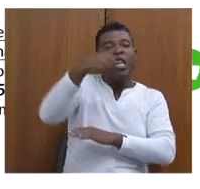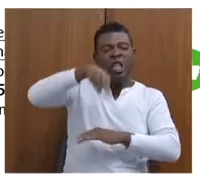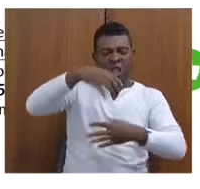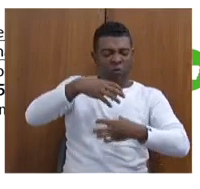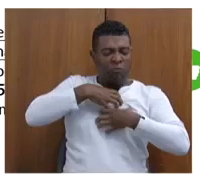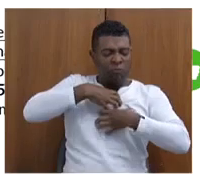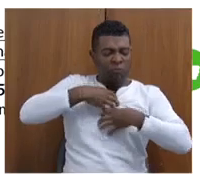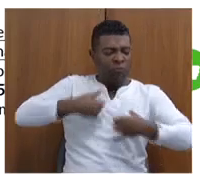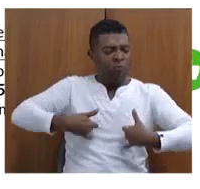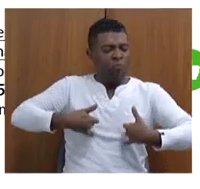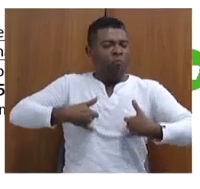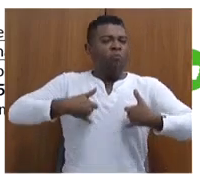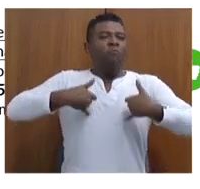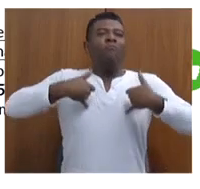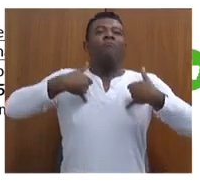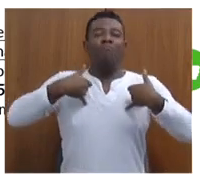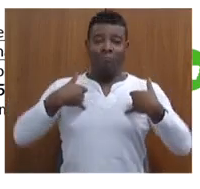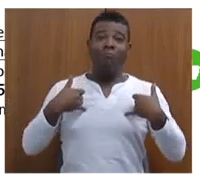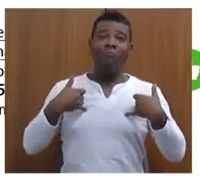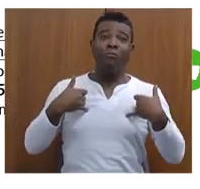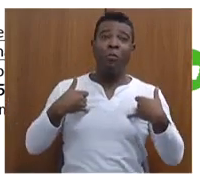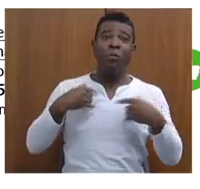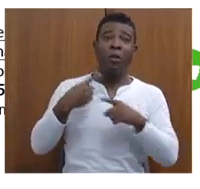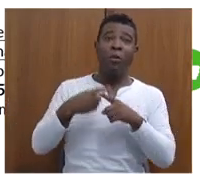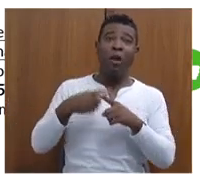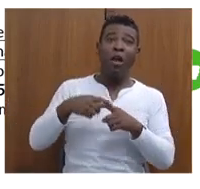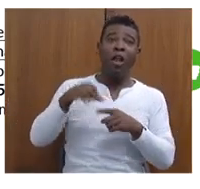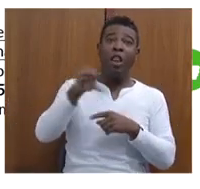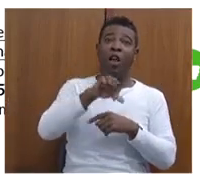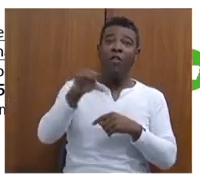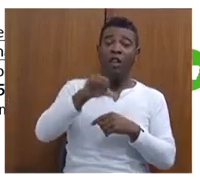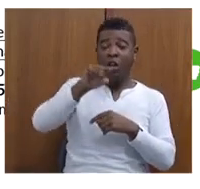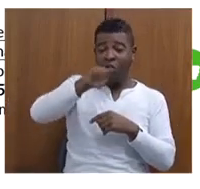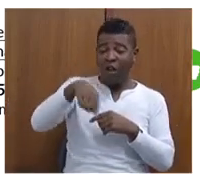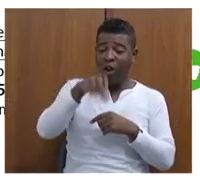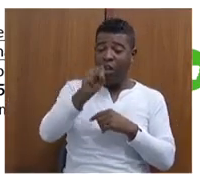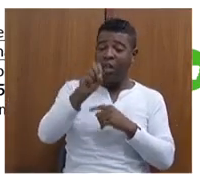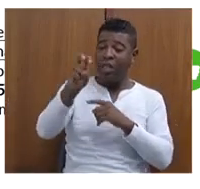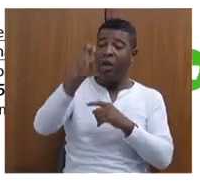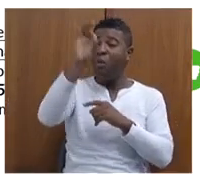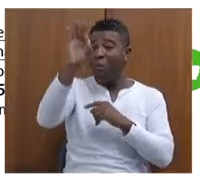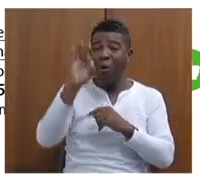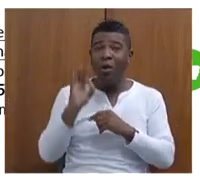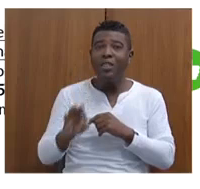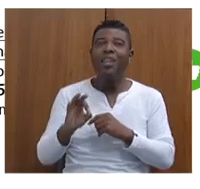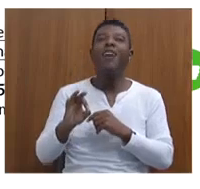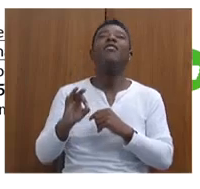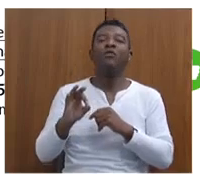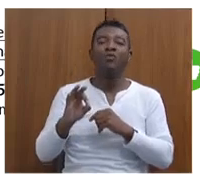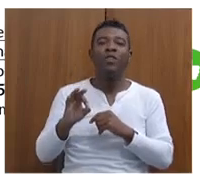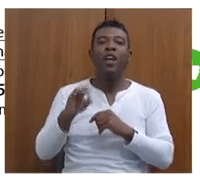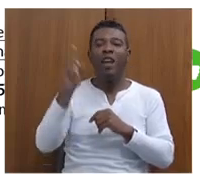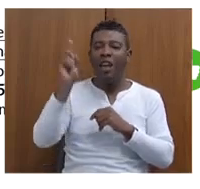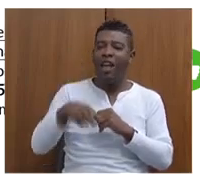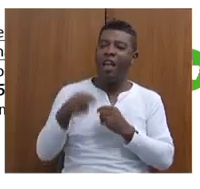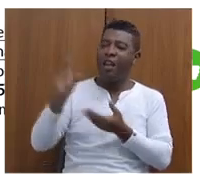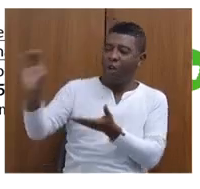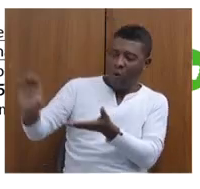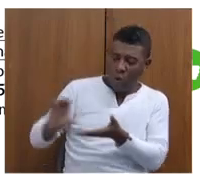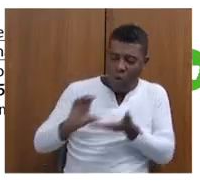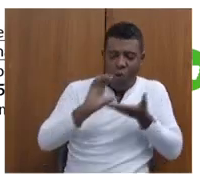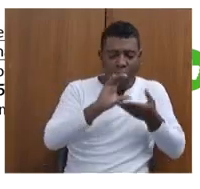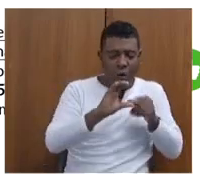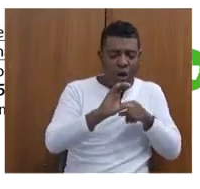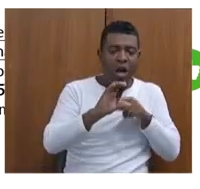de dizer que 99,85% de execução de recursos da fapemig e seu